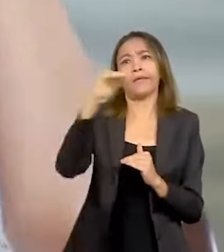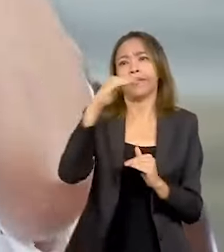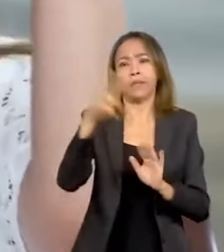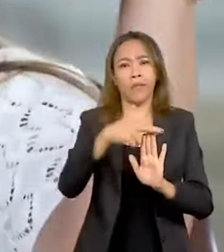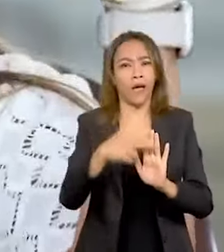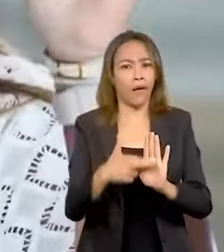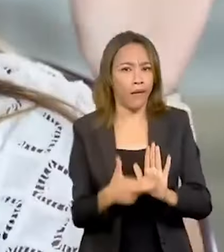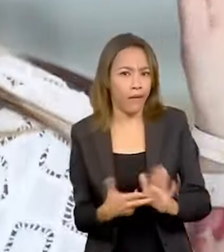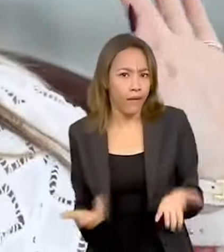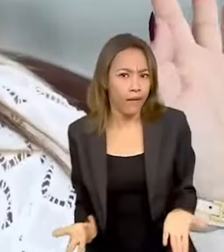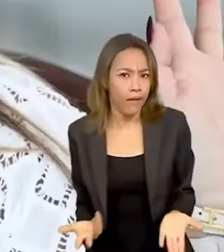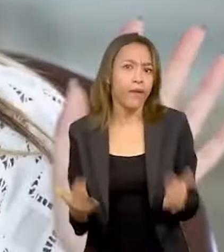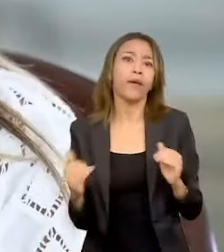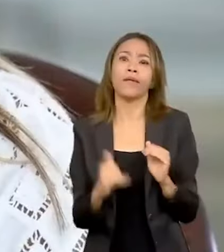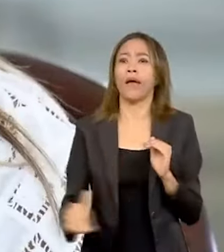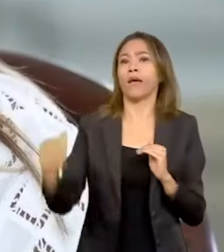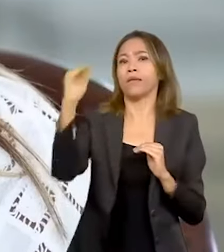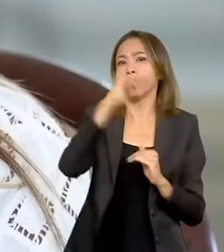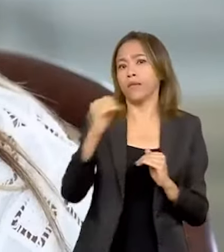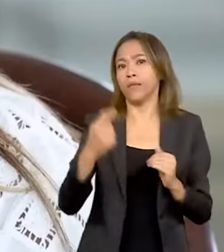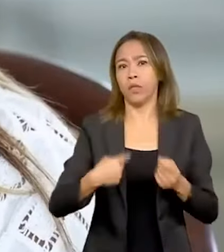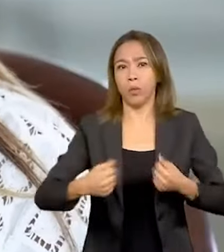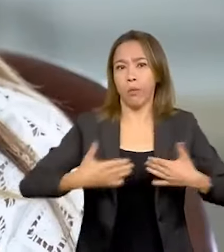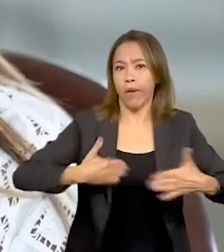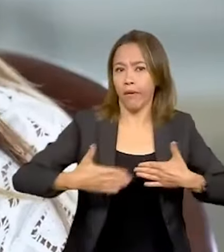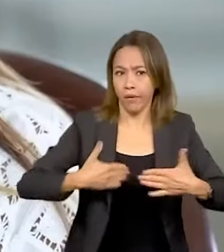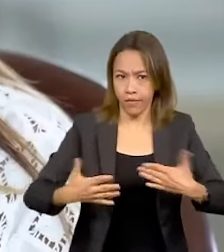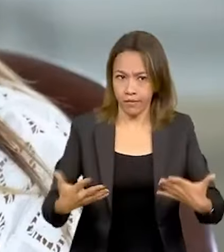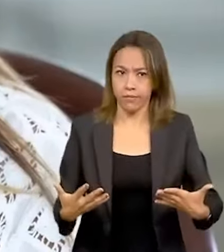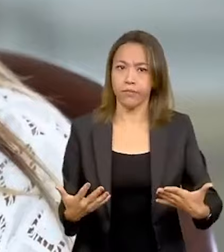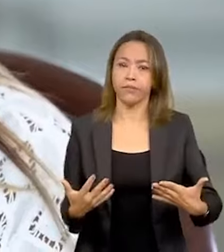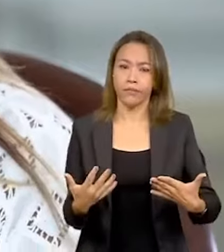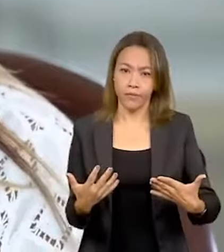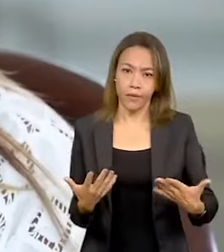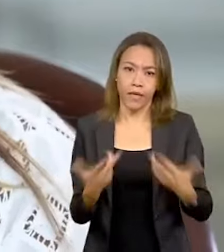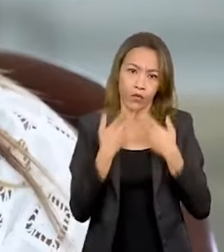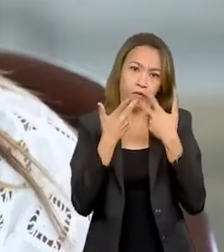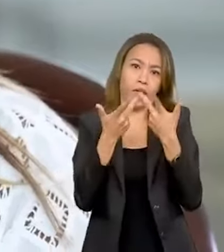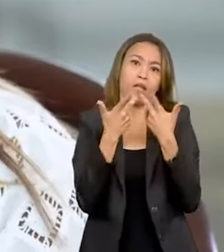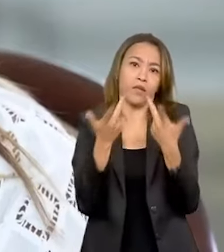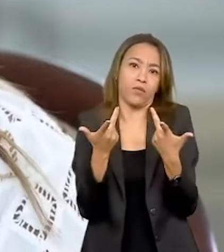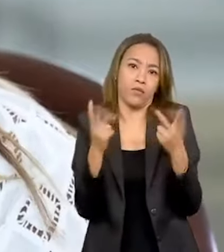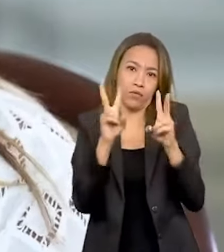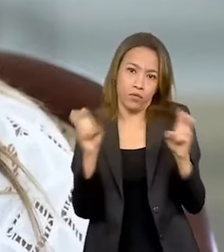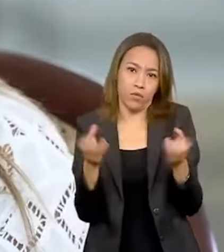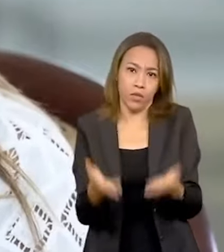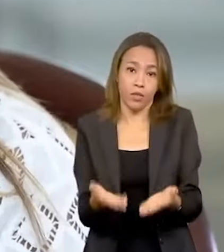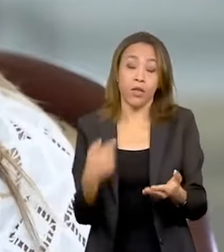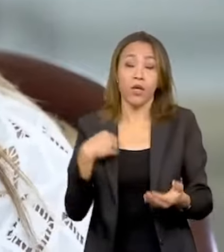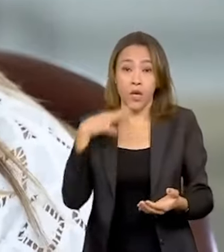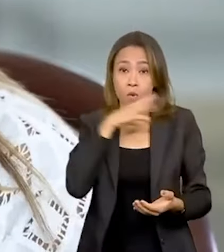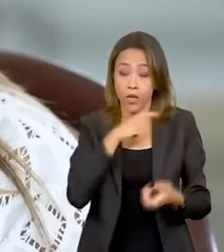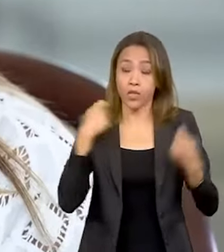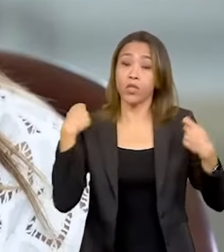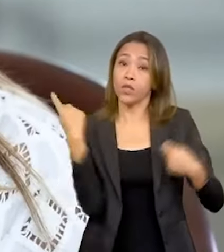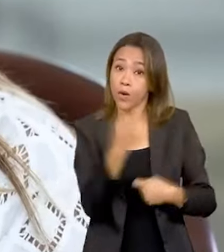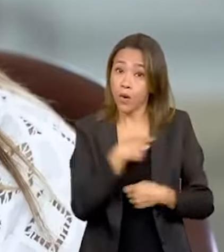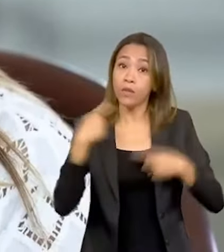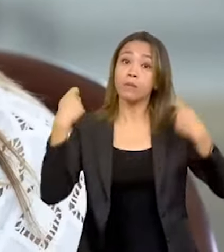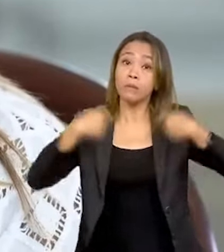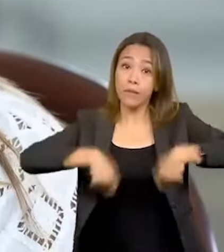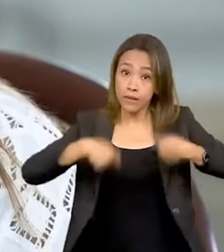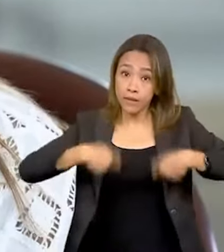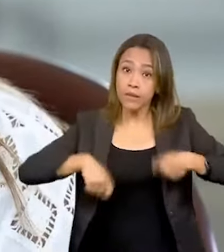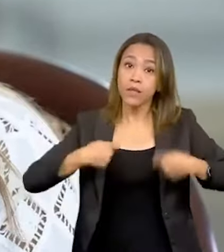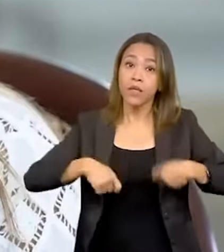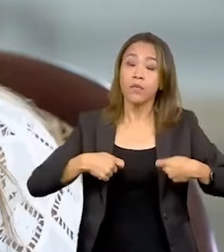mercado então eles estão lá flanando e eu acho que a gente precisa de alguma forma eu eu essa semana eu tenho